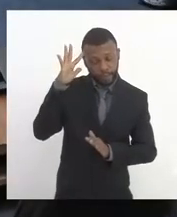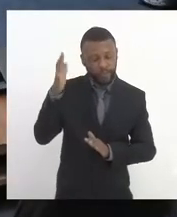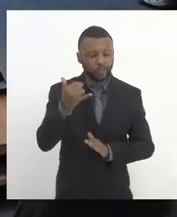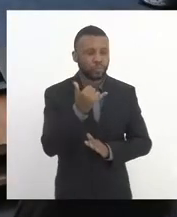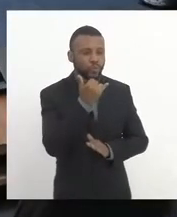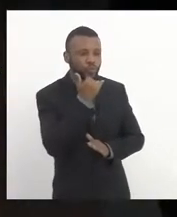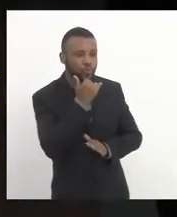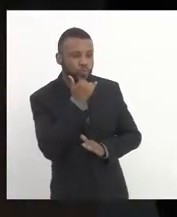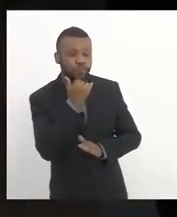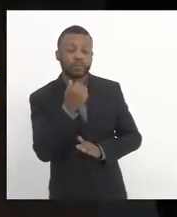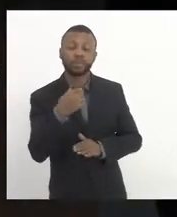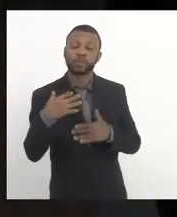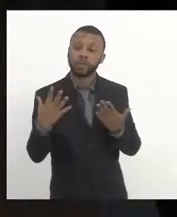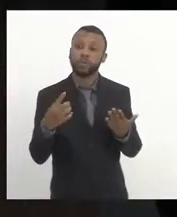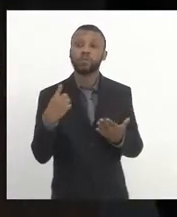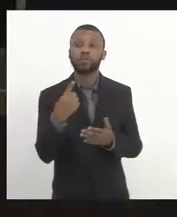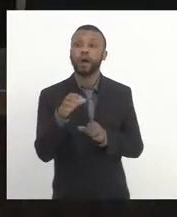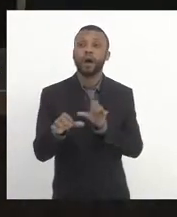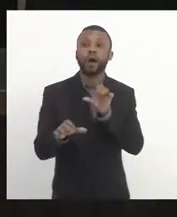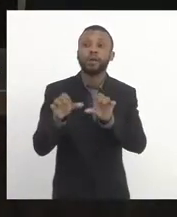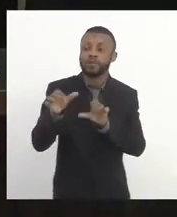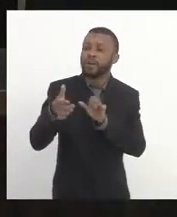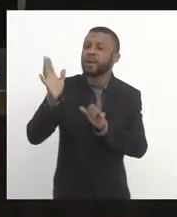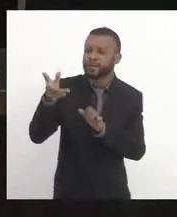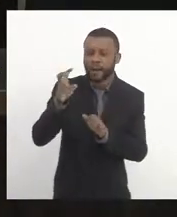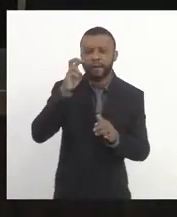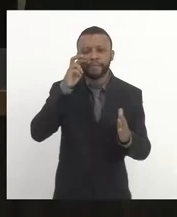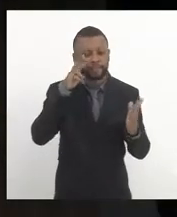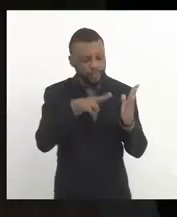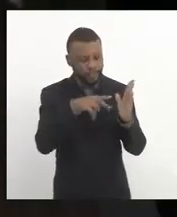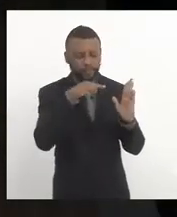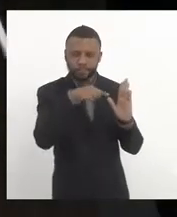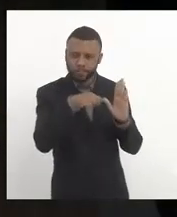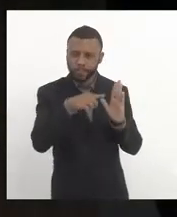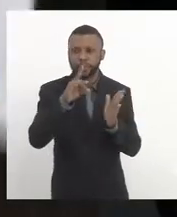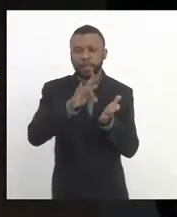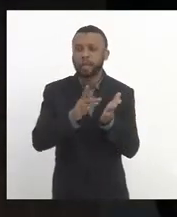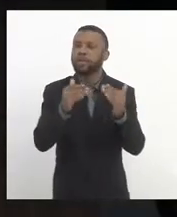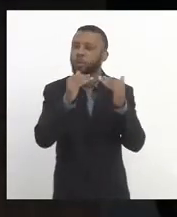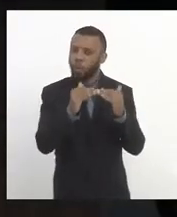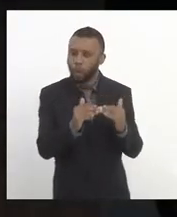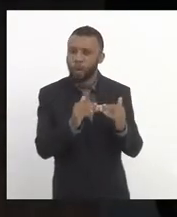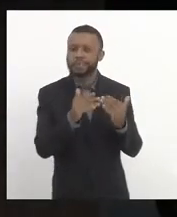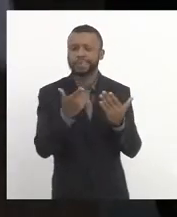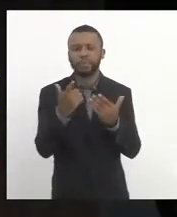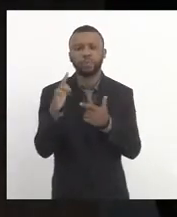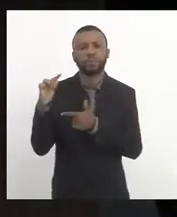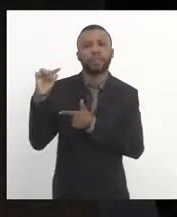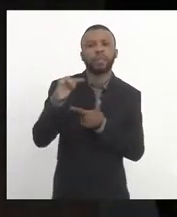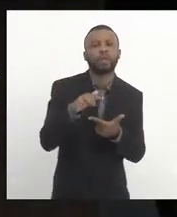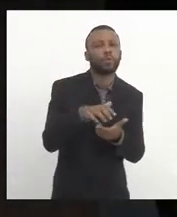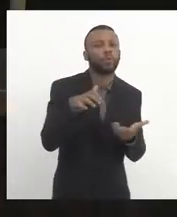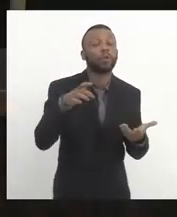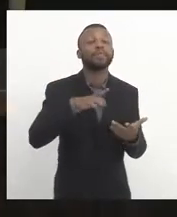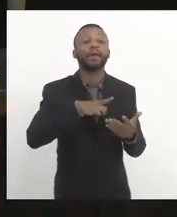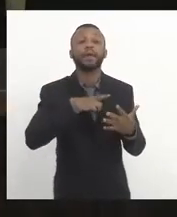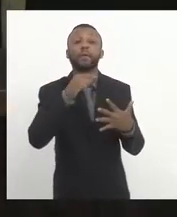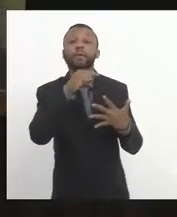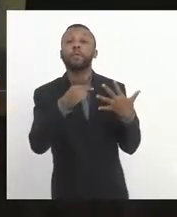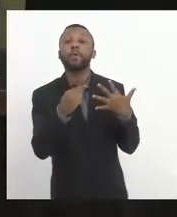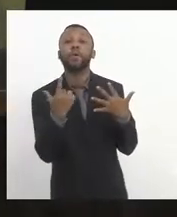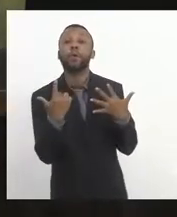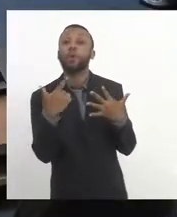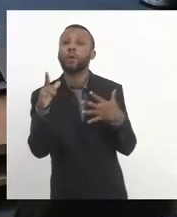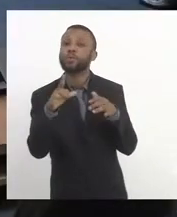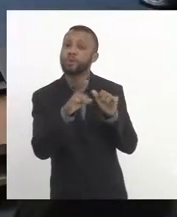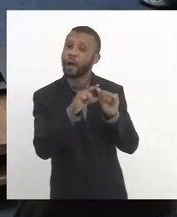Nós alteramos, senhor presidente. Eu já vi a emenda de Vossa Excelência também, o artigo 4º. Mas alteramos outros artigos. Eu vi, segundo. Não é